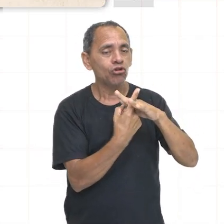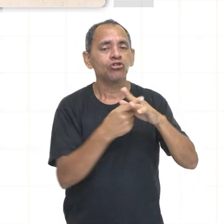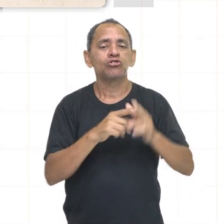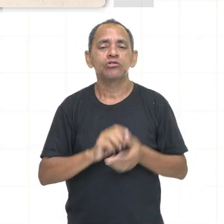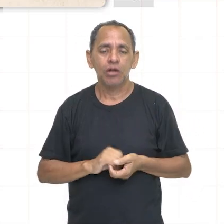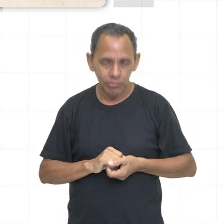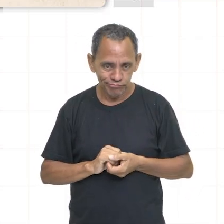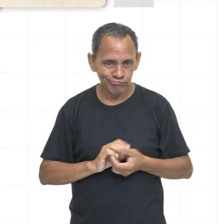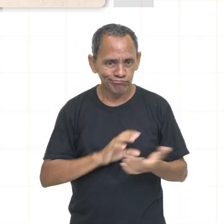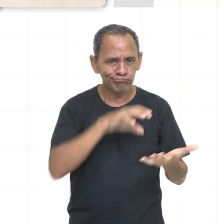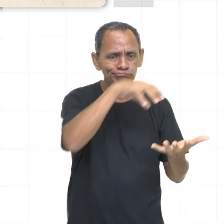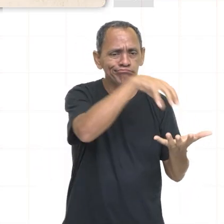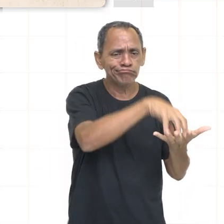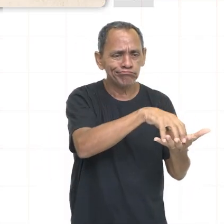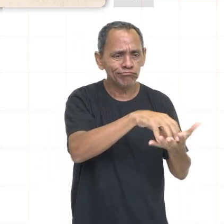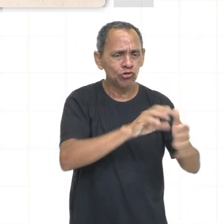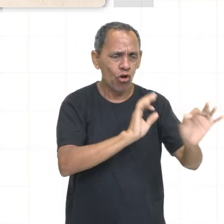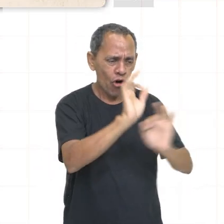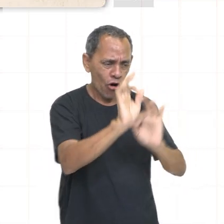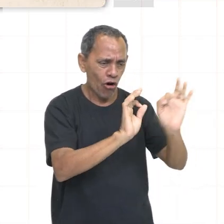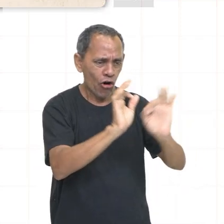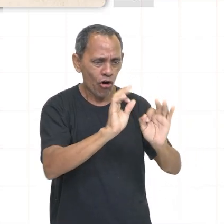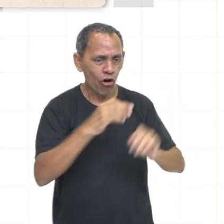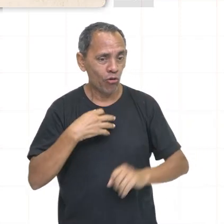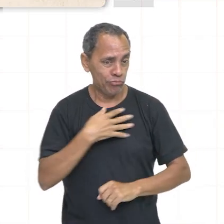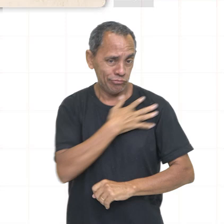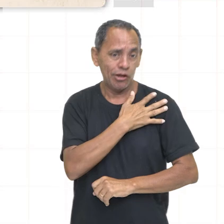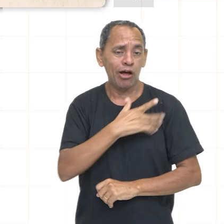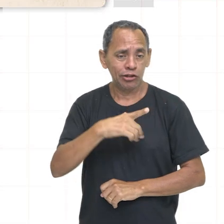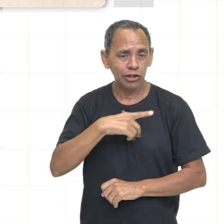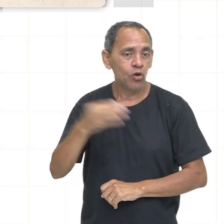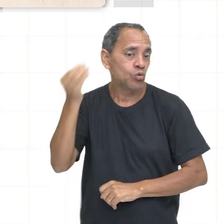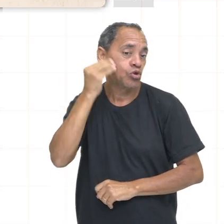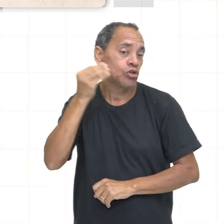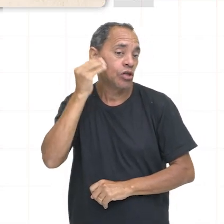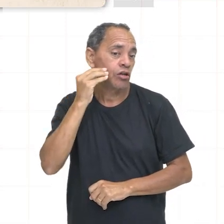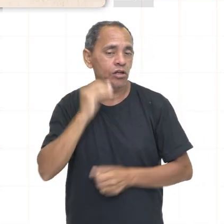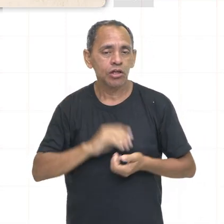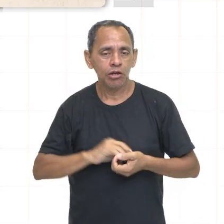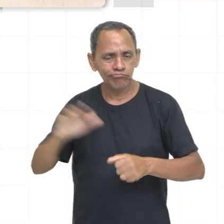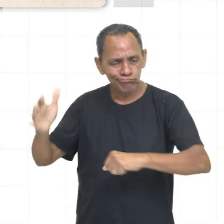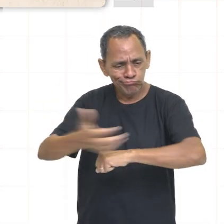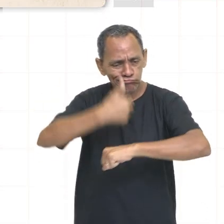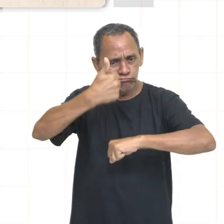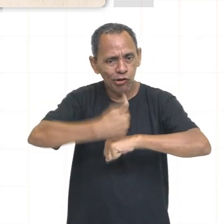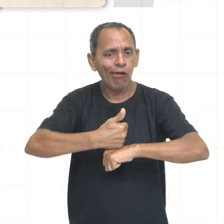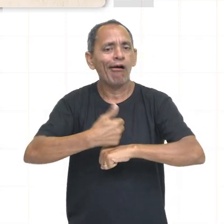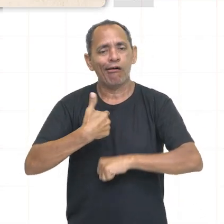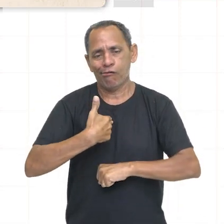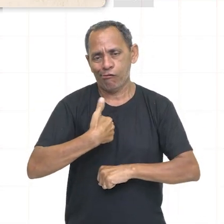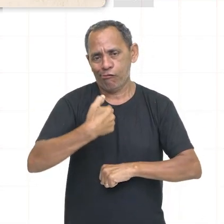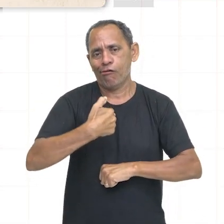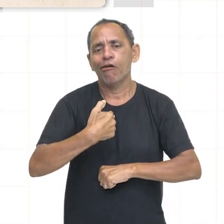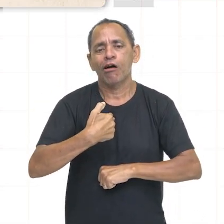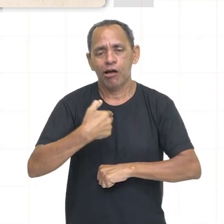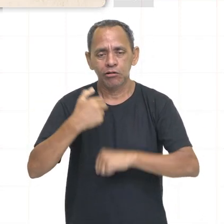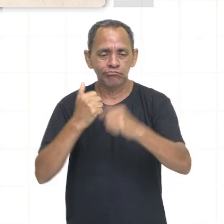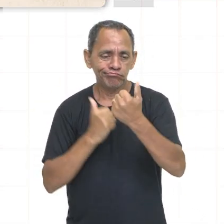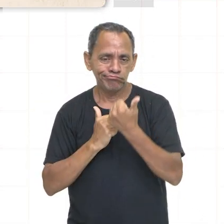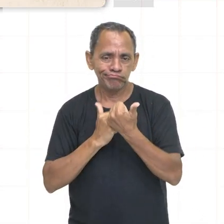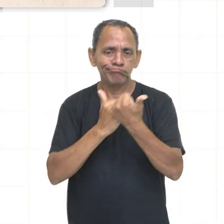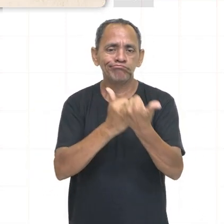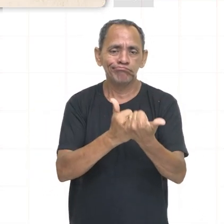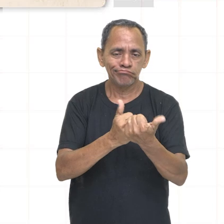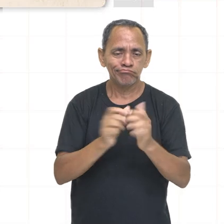Partido Comunista, tá, gente? E teve a tentativa justamente de tirar o Getúlio Vargas do poder com o apoio do comunista ligado